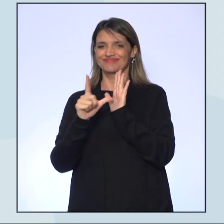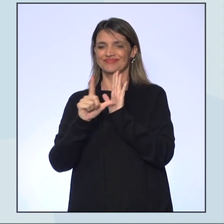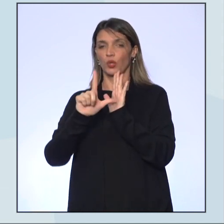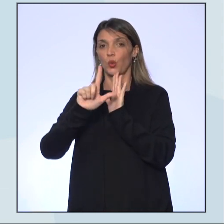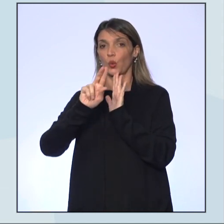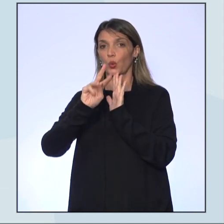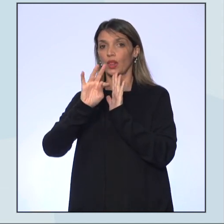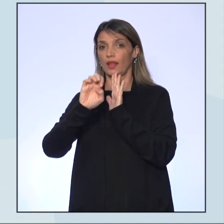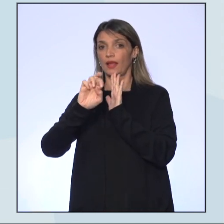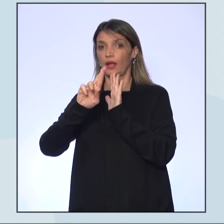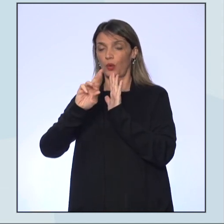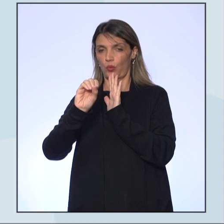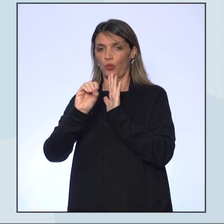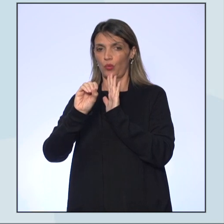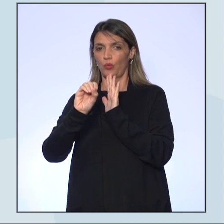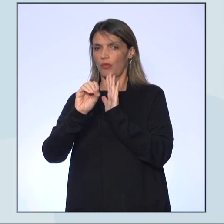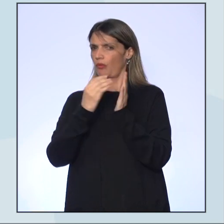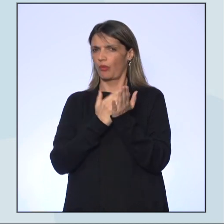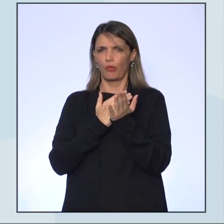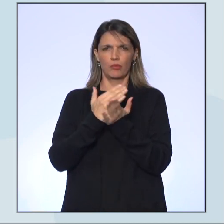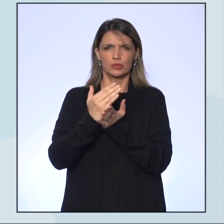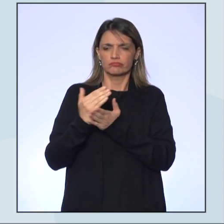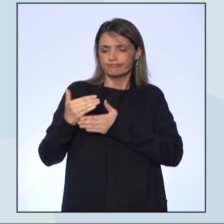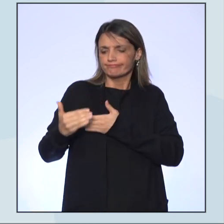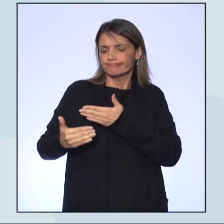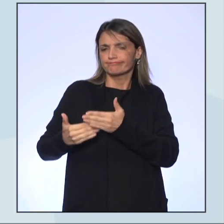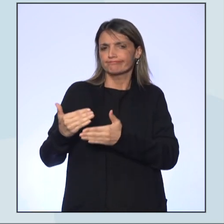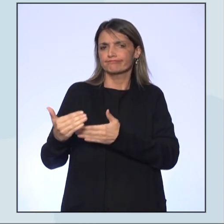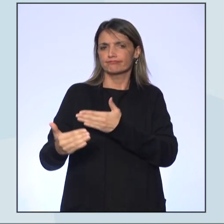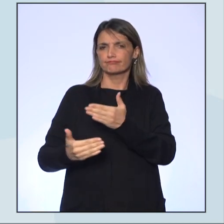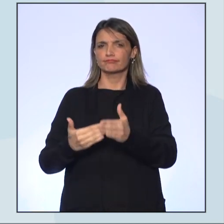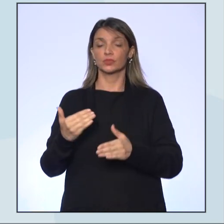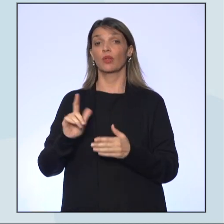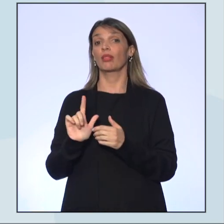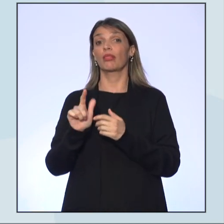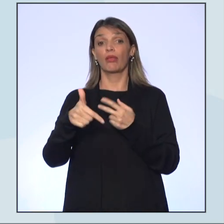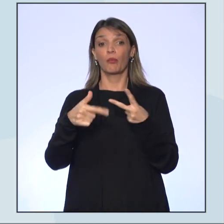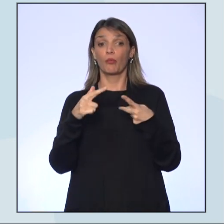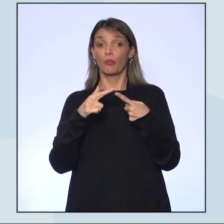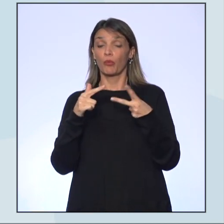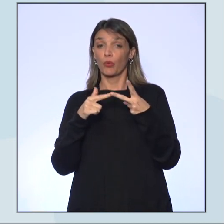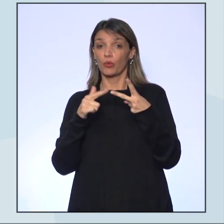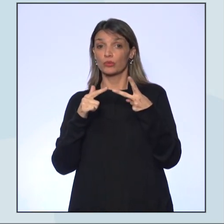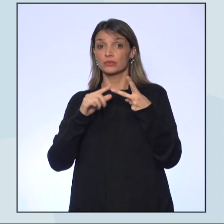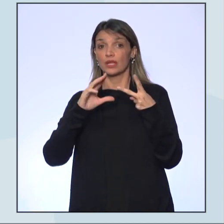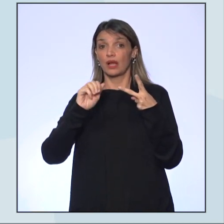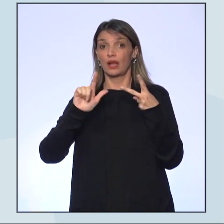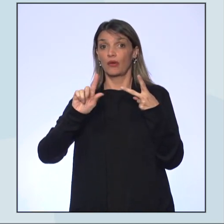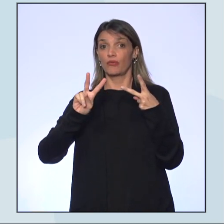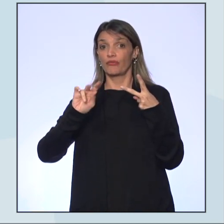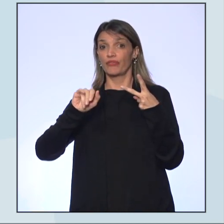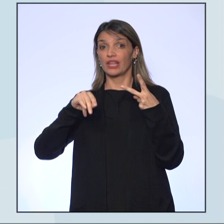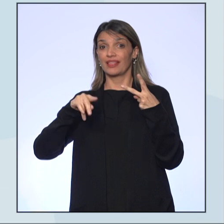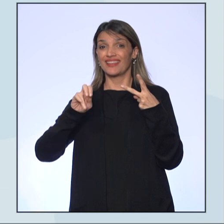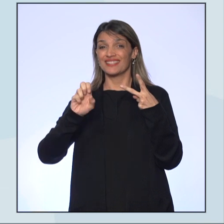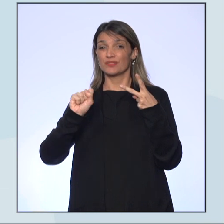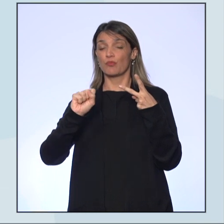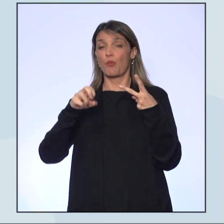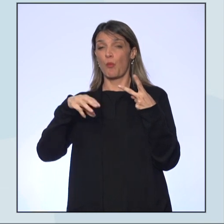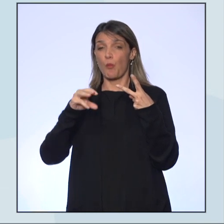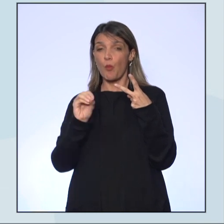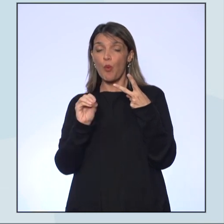aí, que encabeçou todo esse processo, tá? Depois nós tivemos o calvinismo na Suíça, que tem